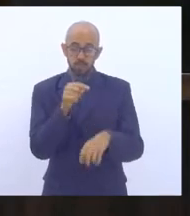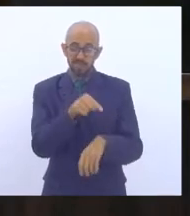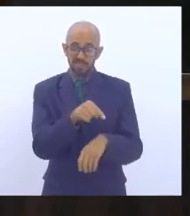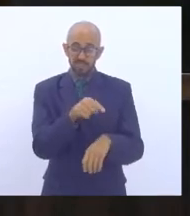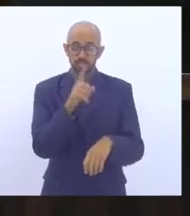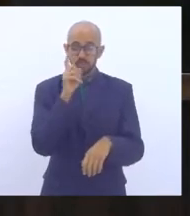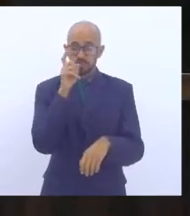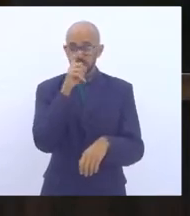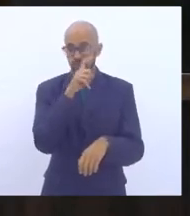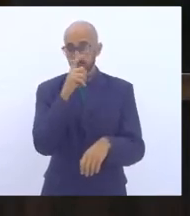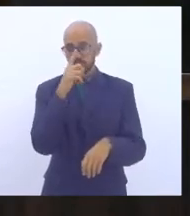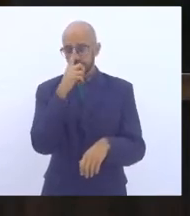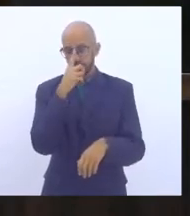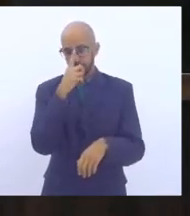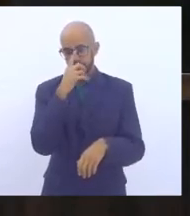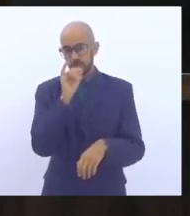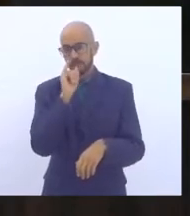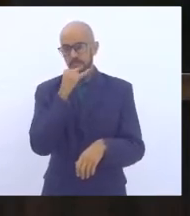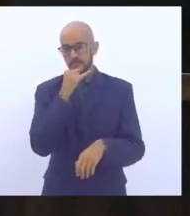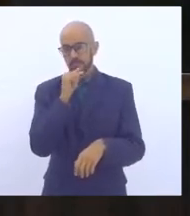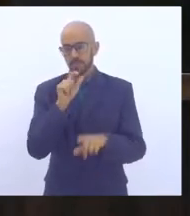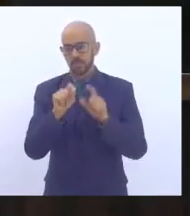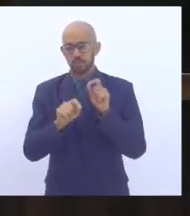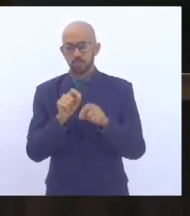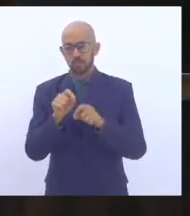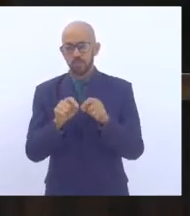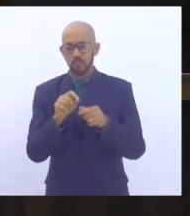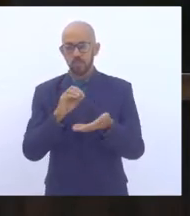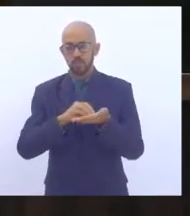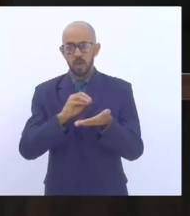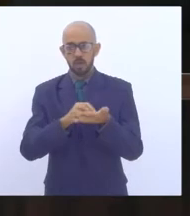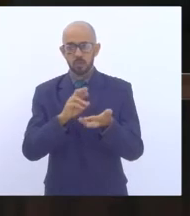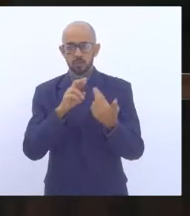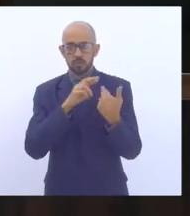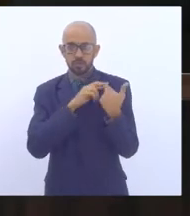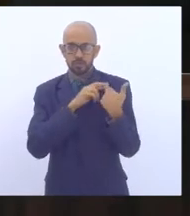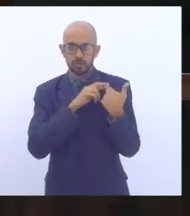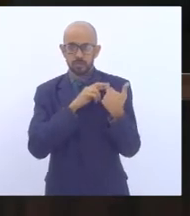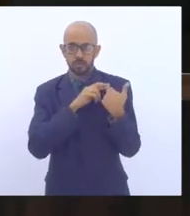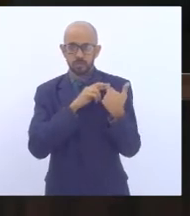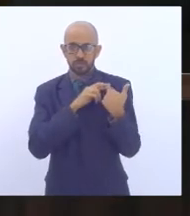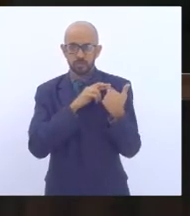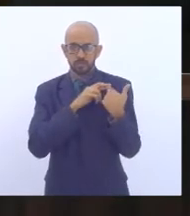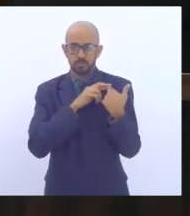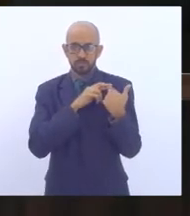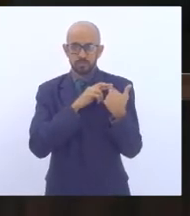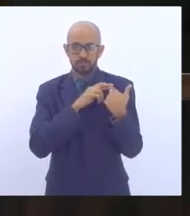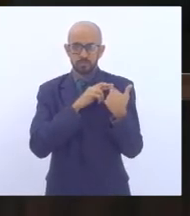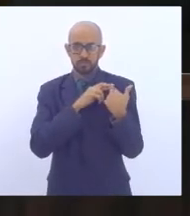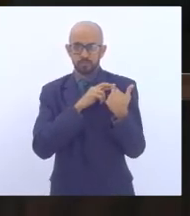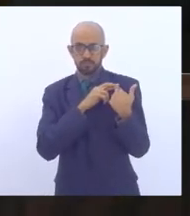difícil infelizmente falta a responsabilidade e